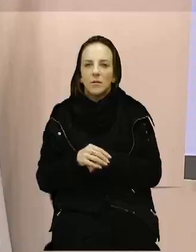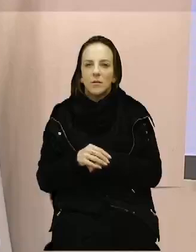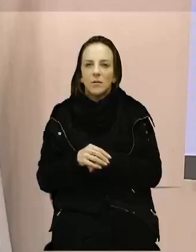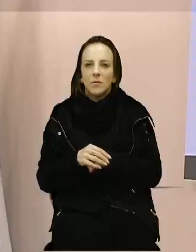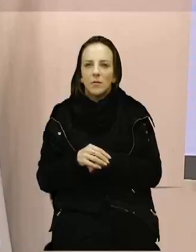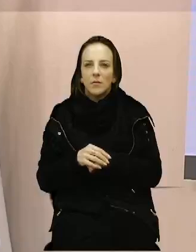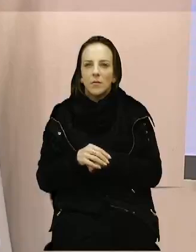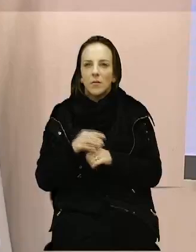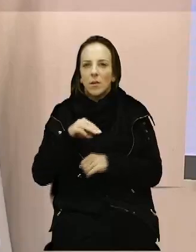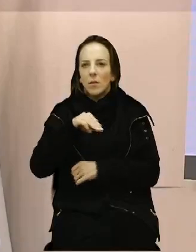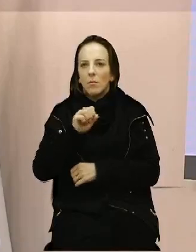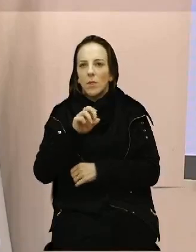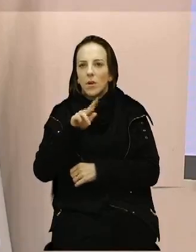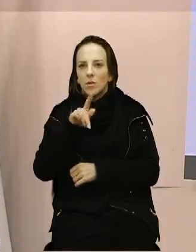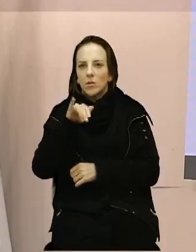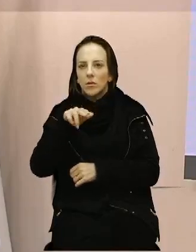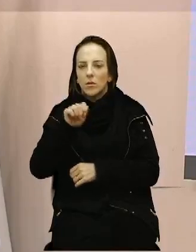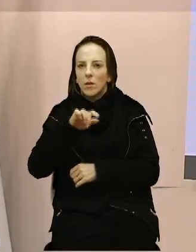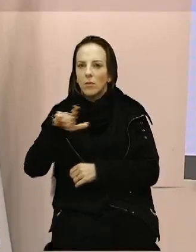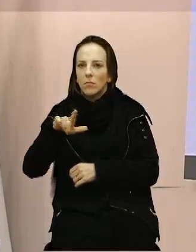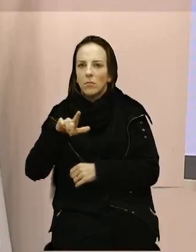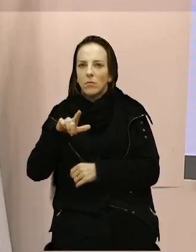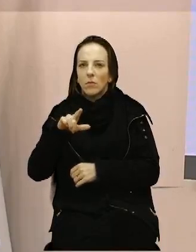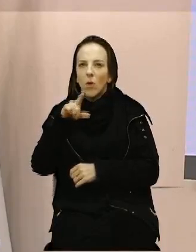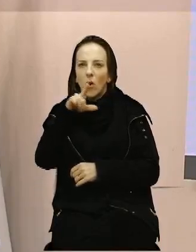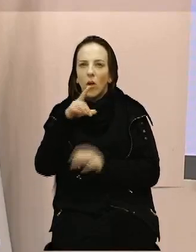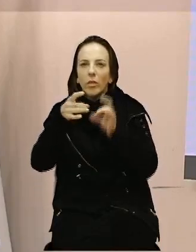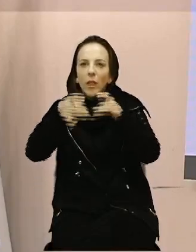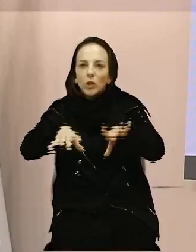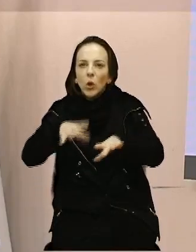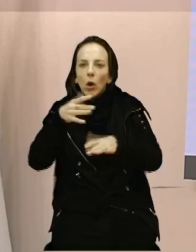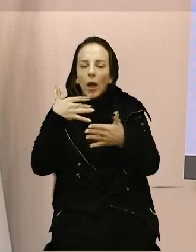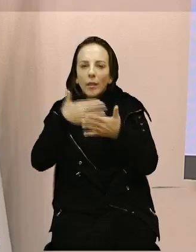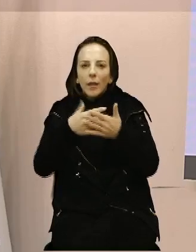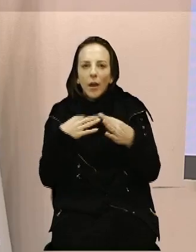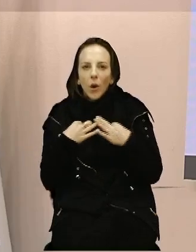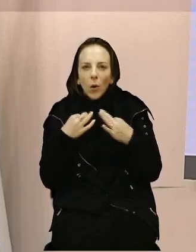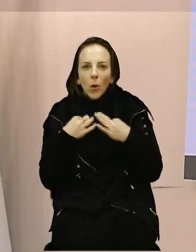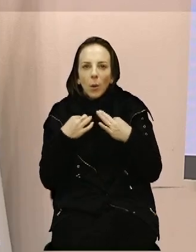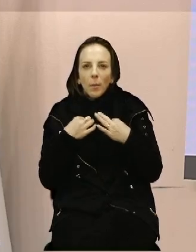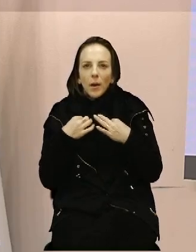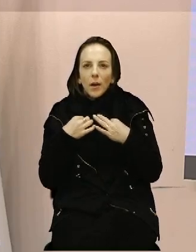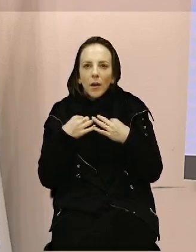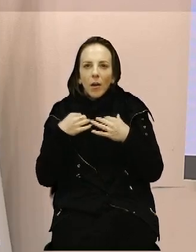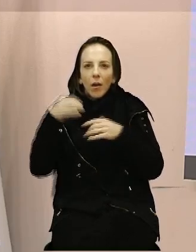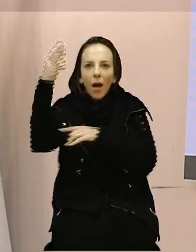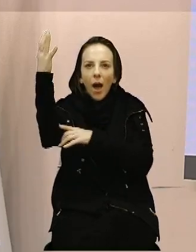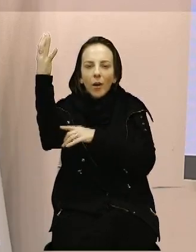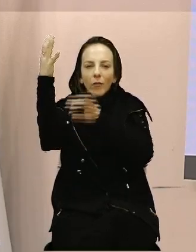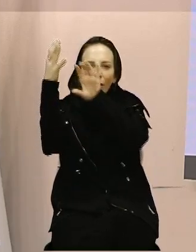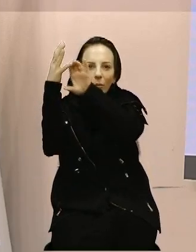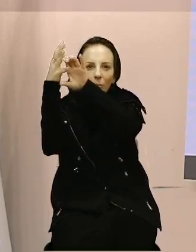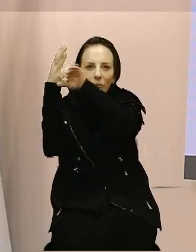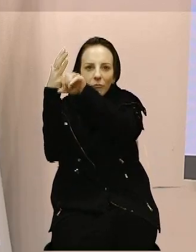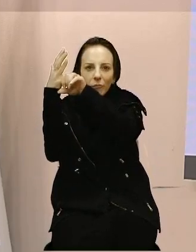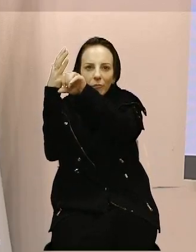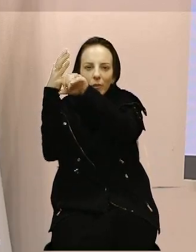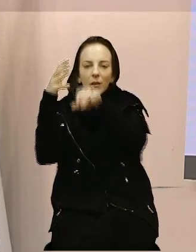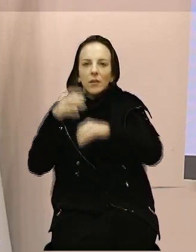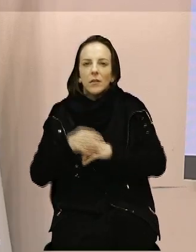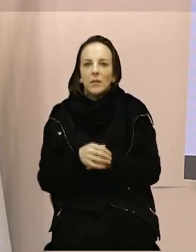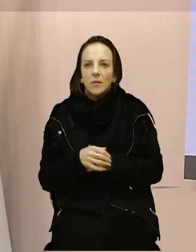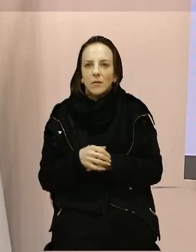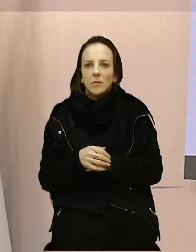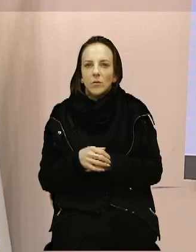um marginal ali, ó, que deixou até a roupa ali no fugir, ó, que está pendurado lá no pé da árvore lá, ó. Como que